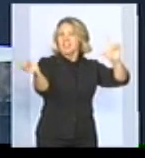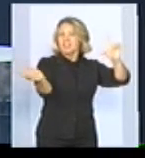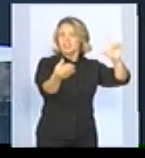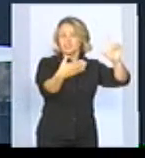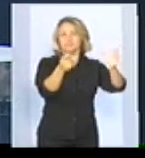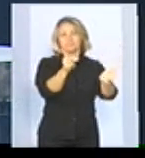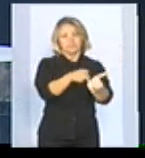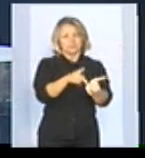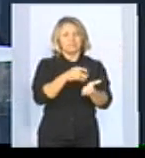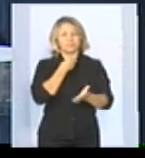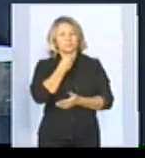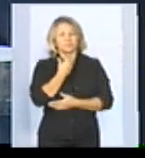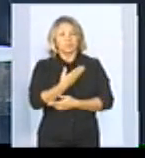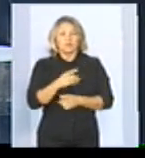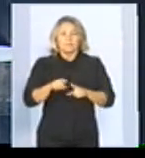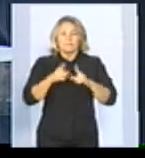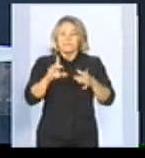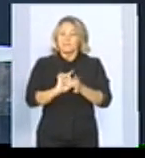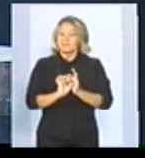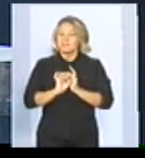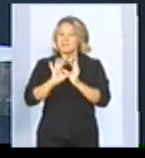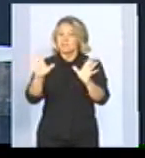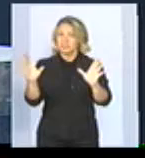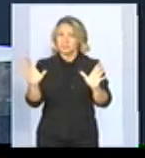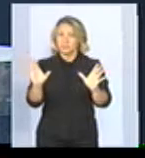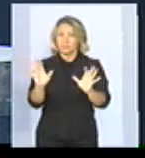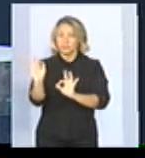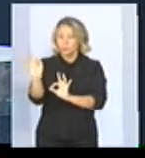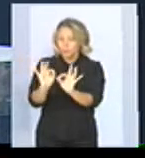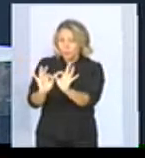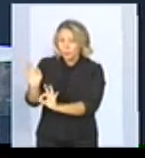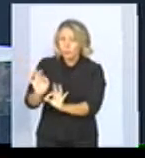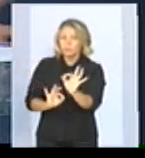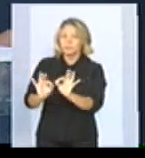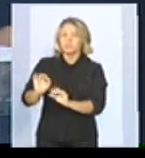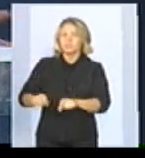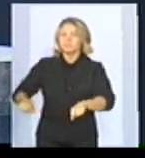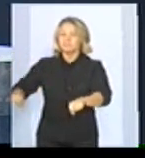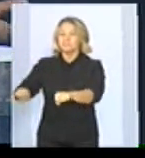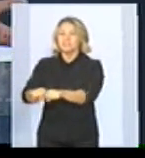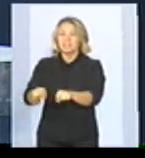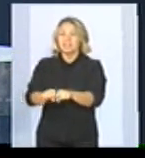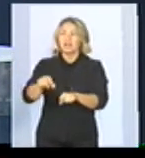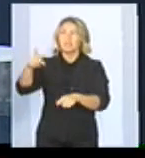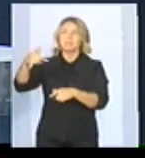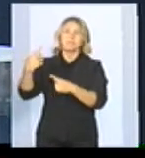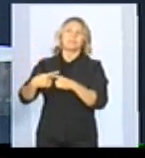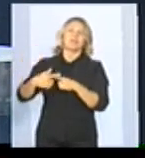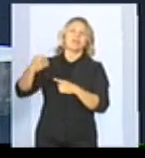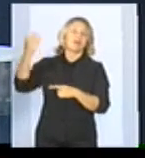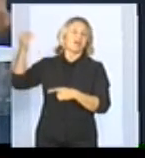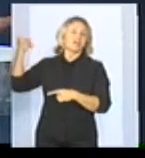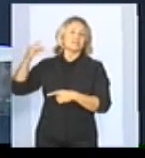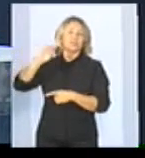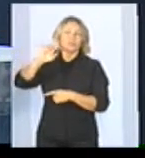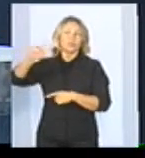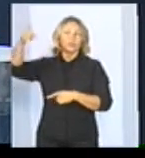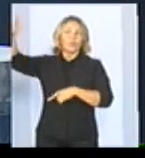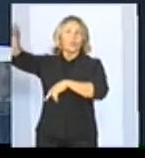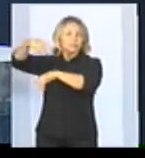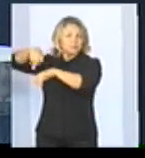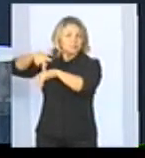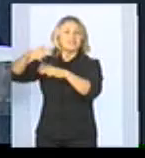relevante ela também liberou o controle da as operações de cab pelo capital estrangeiro isso não era possível até então hoje passa a ser